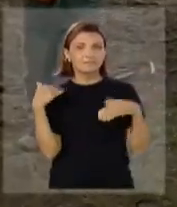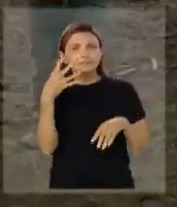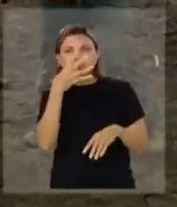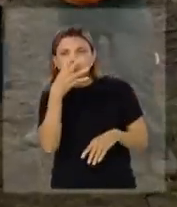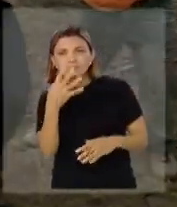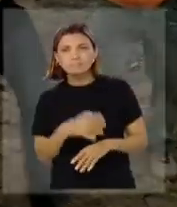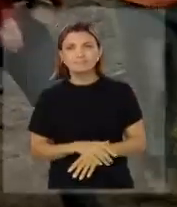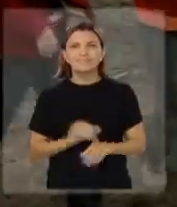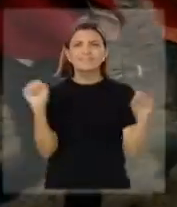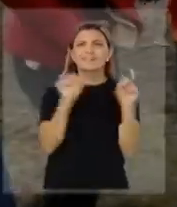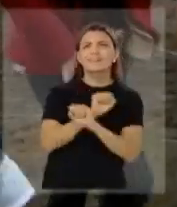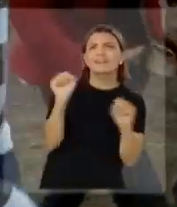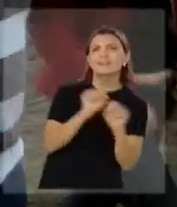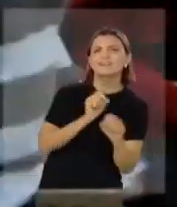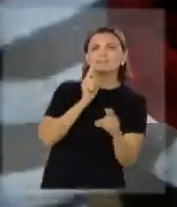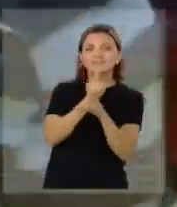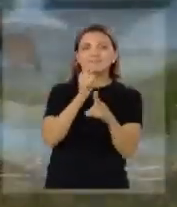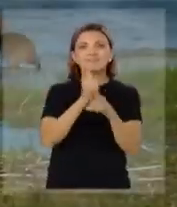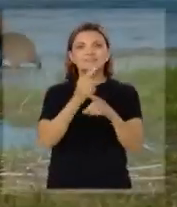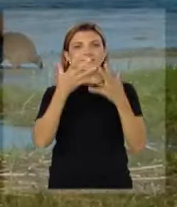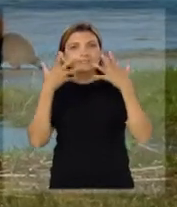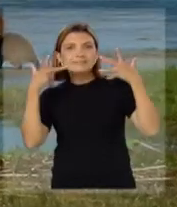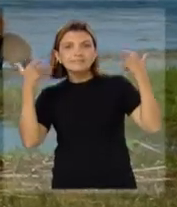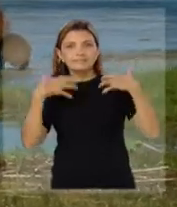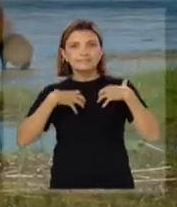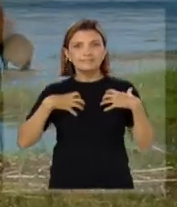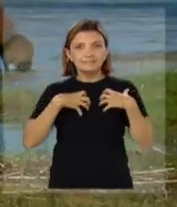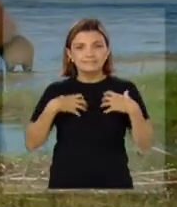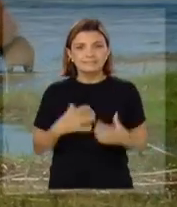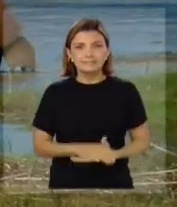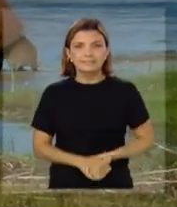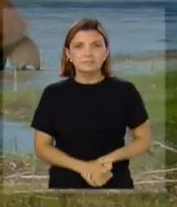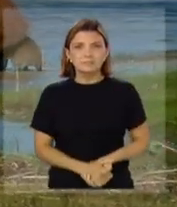Ah, e capivara, eu preciso, eu adoro capivara.